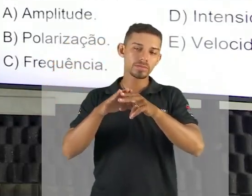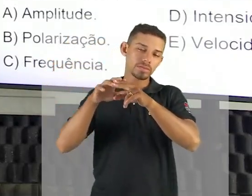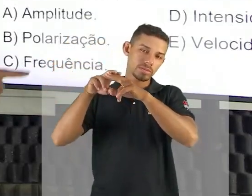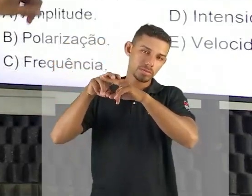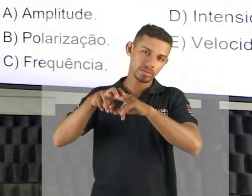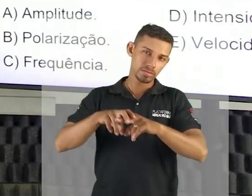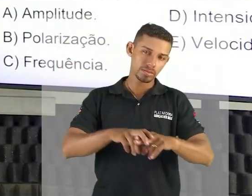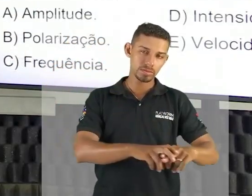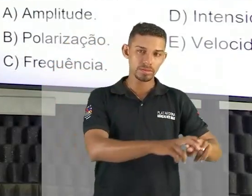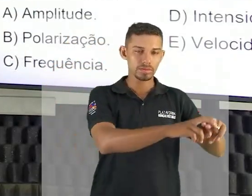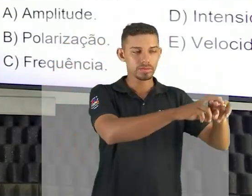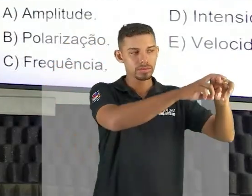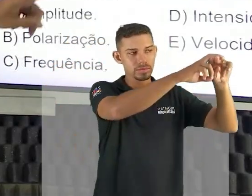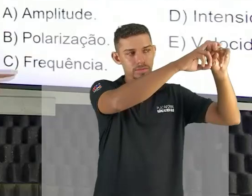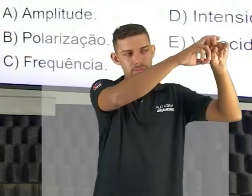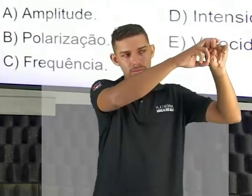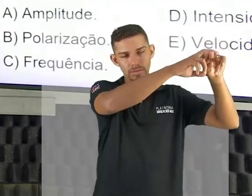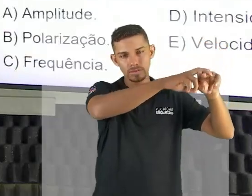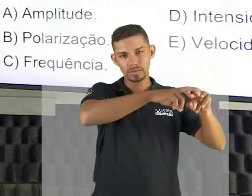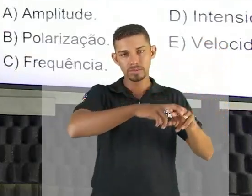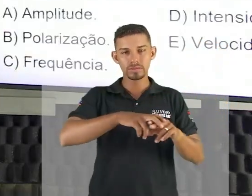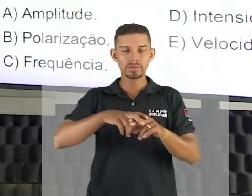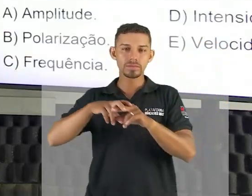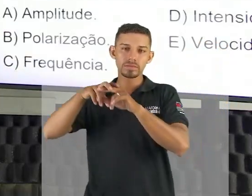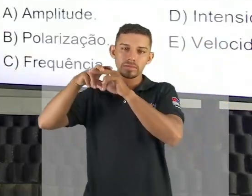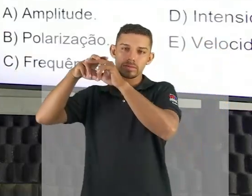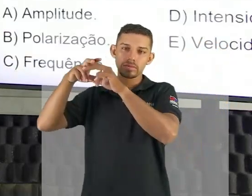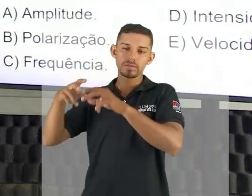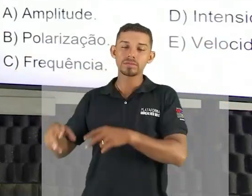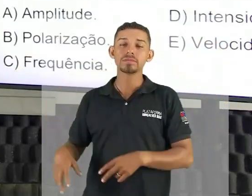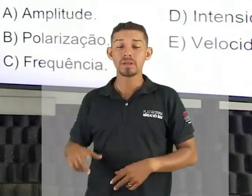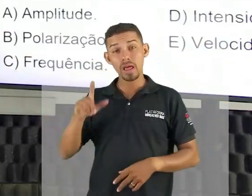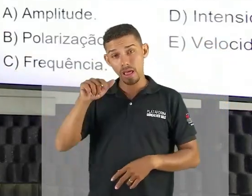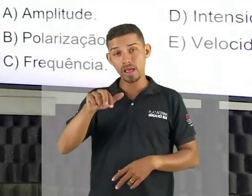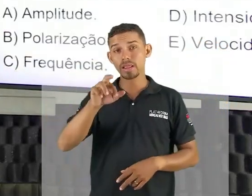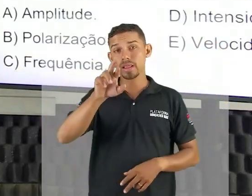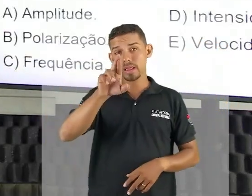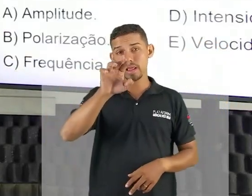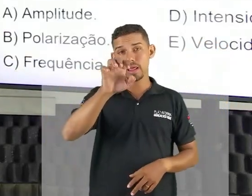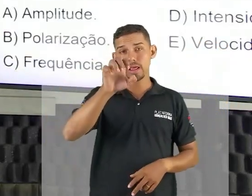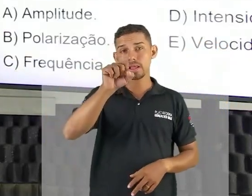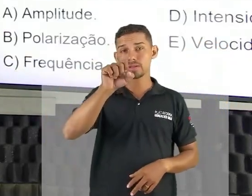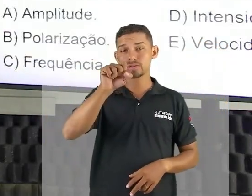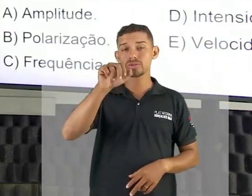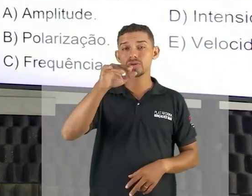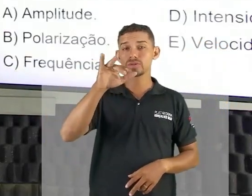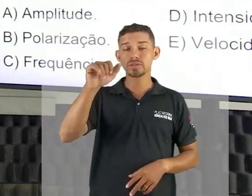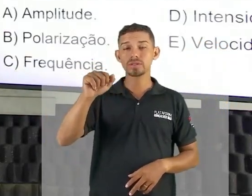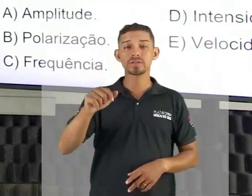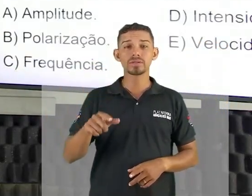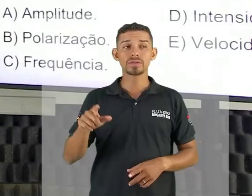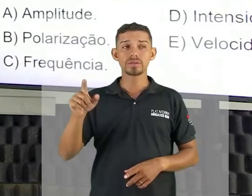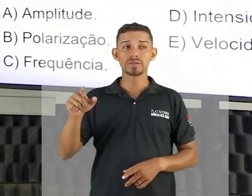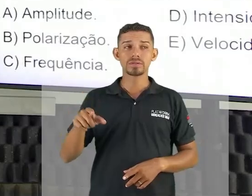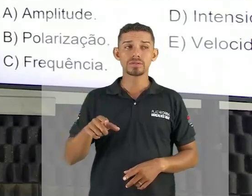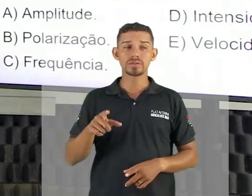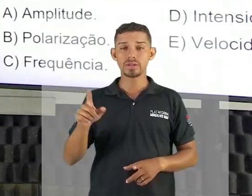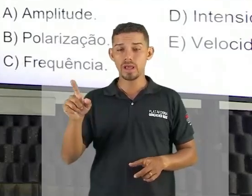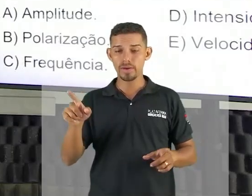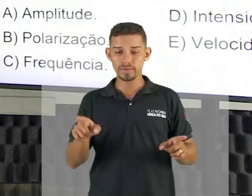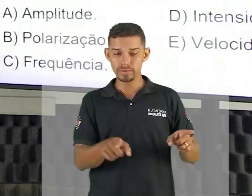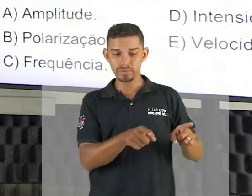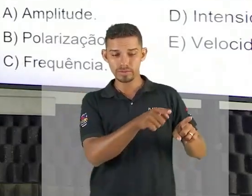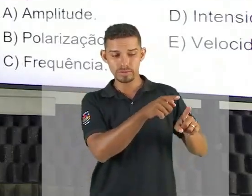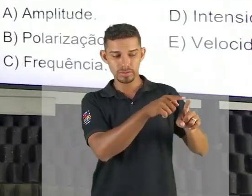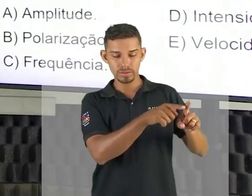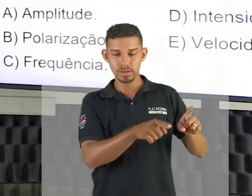novo aí ela vai mais alto e volta isso é ressonância é ela tava vibrando aqui ó aí